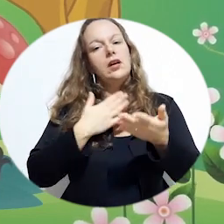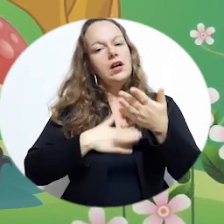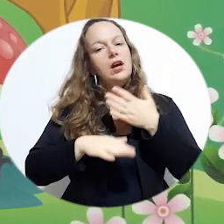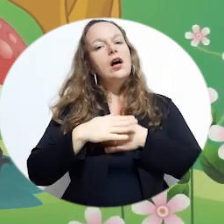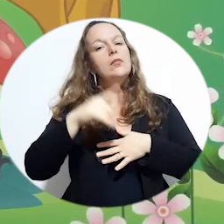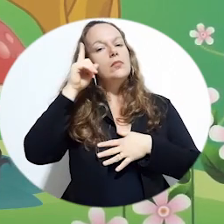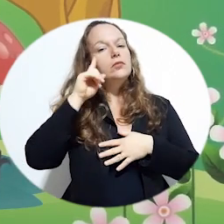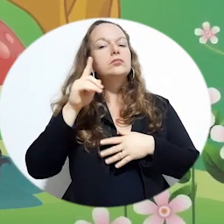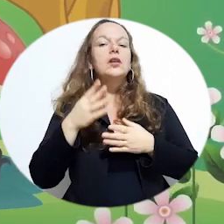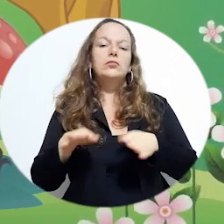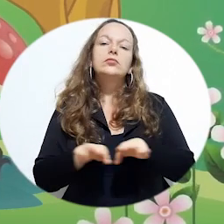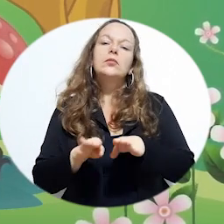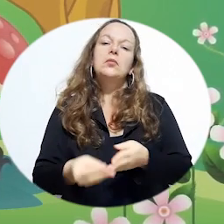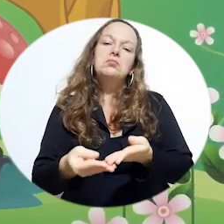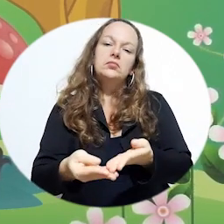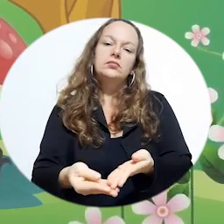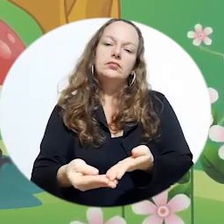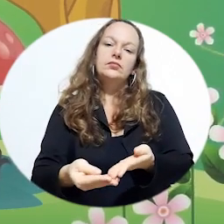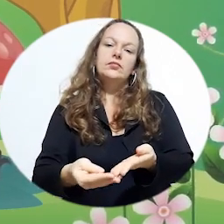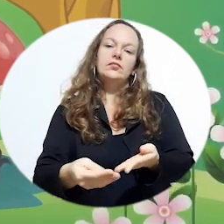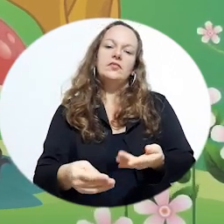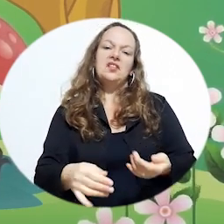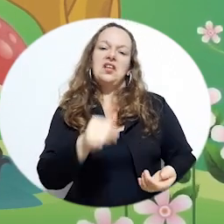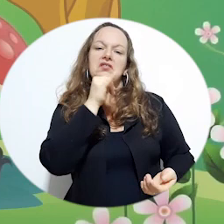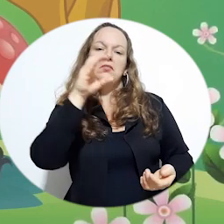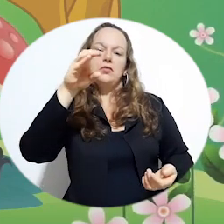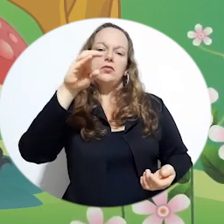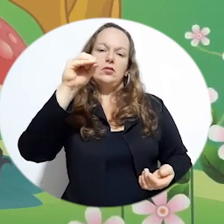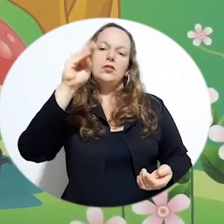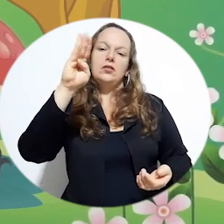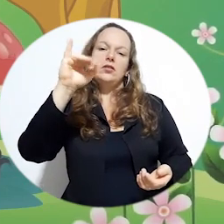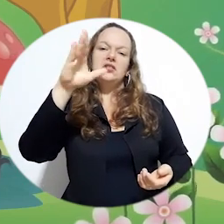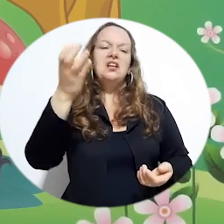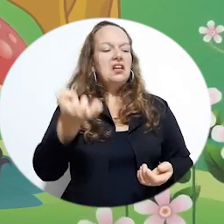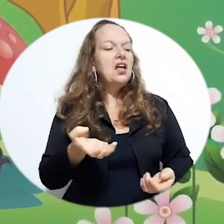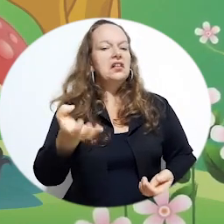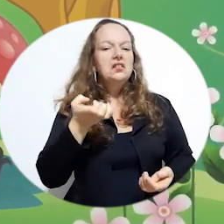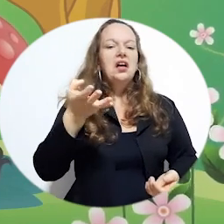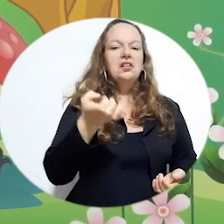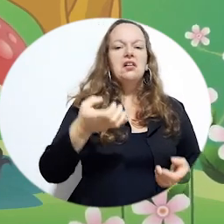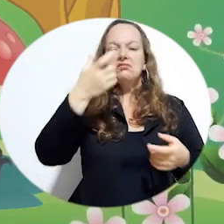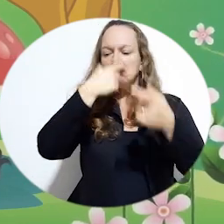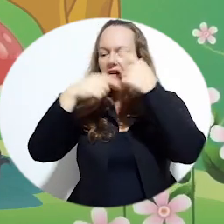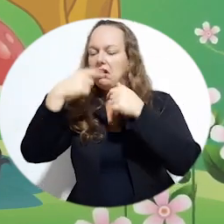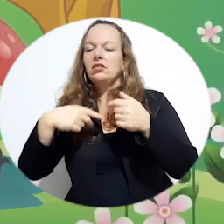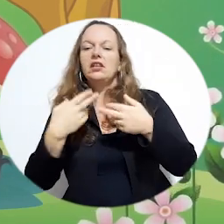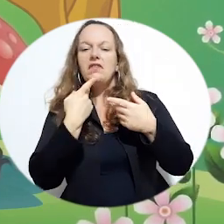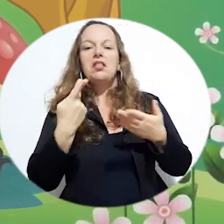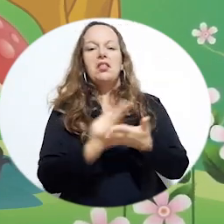amiguinho e eu começo a chorar, e eu começo a espernear, e eu falo, e todo dia, porque eu quero, isso